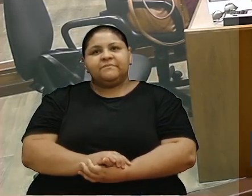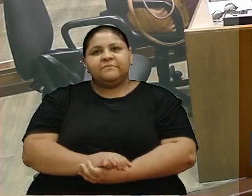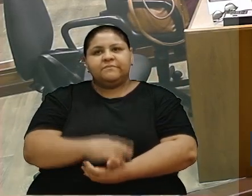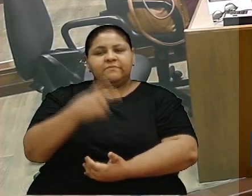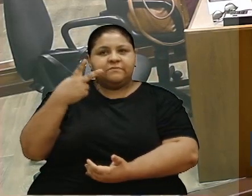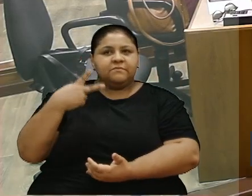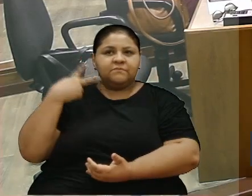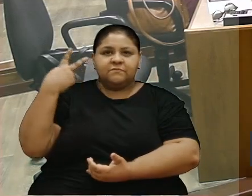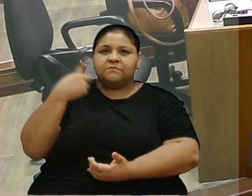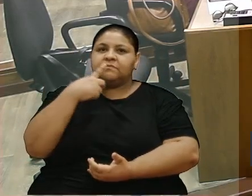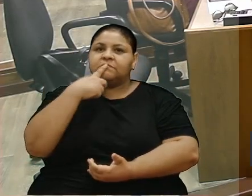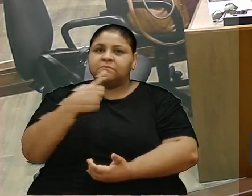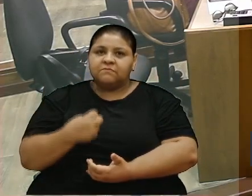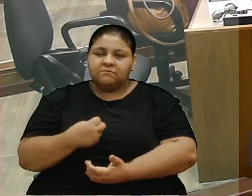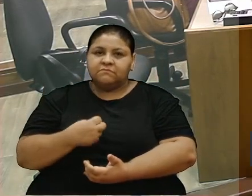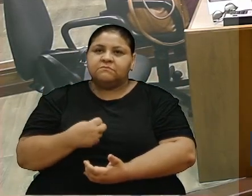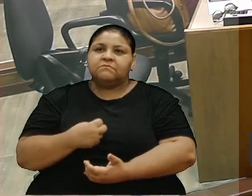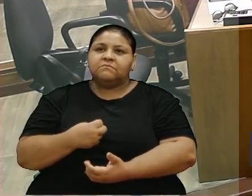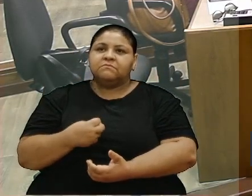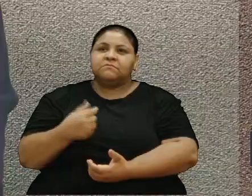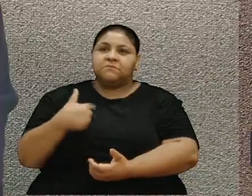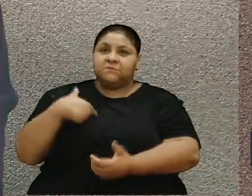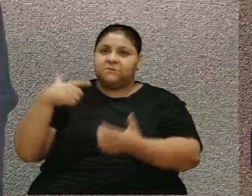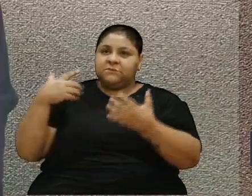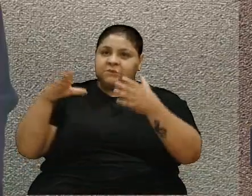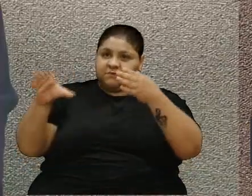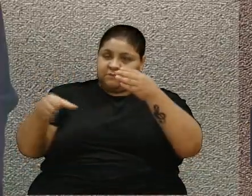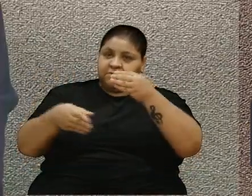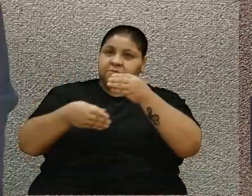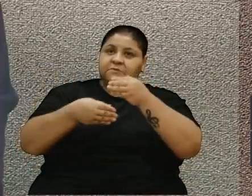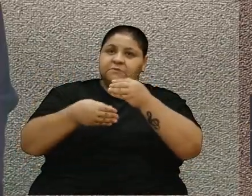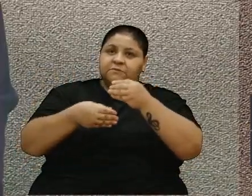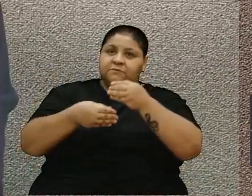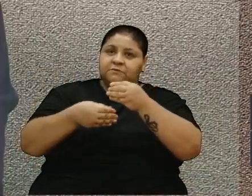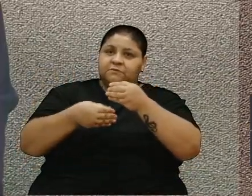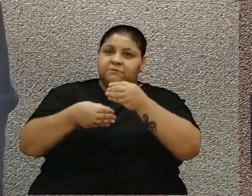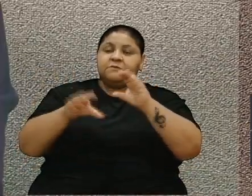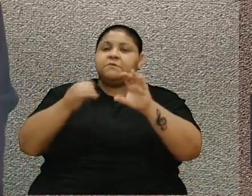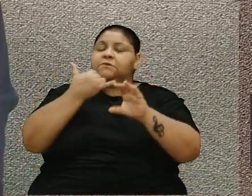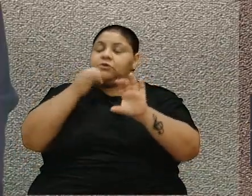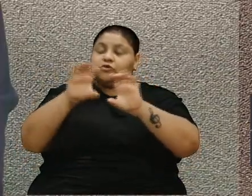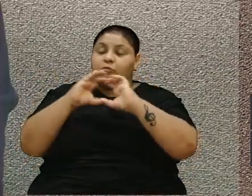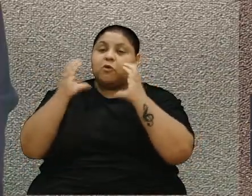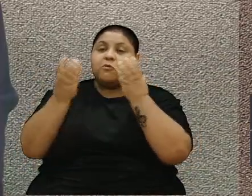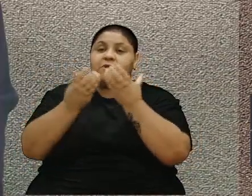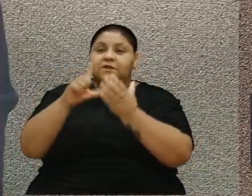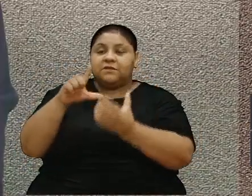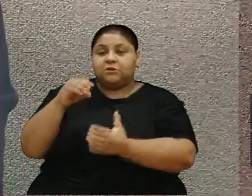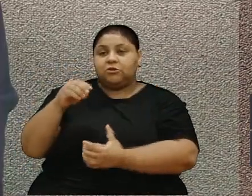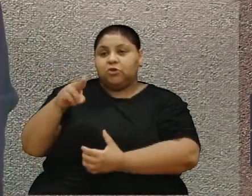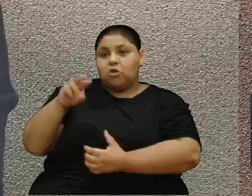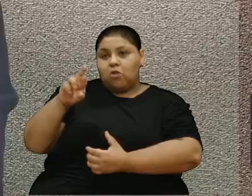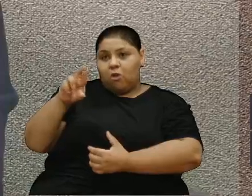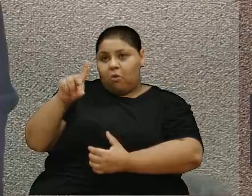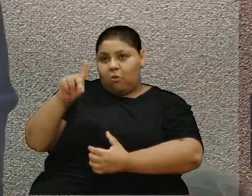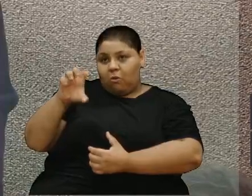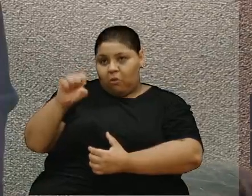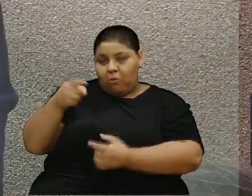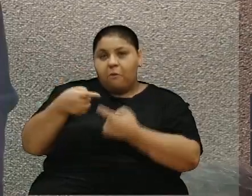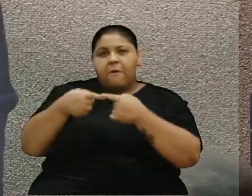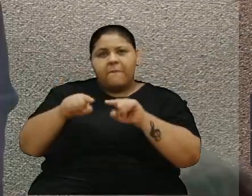Vereadora Rose, eu vou fazer um voto de congratulação à comunidade de Lourdes, mas também tenho certeza que todos